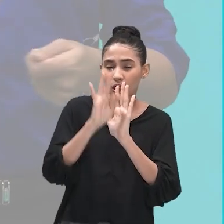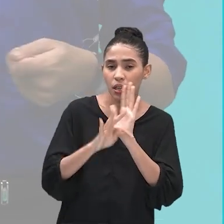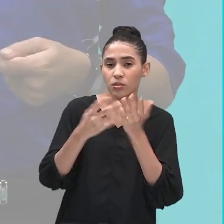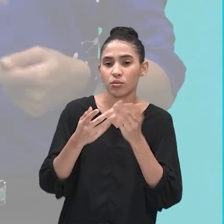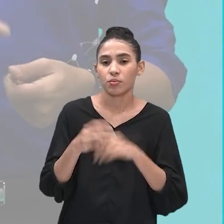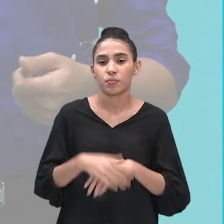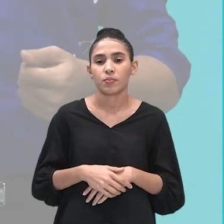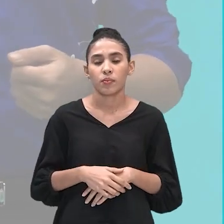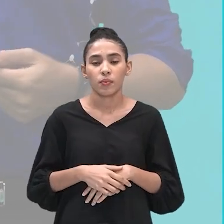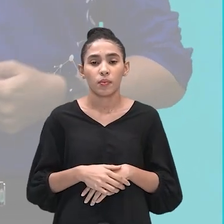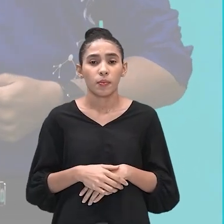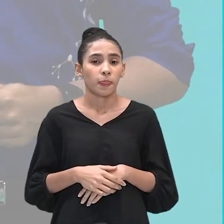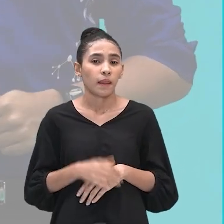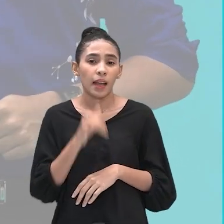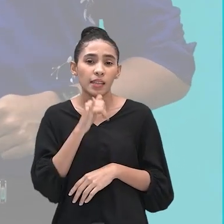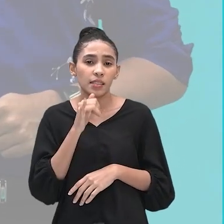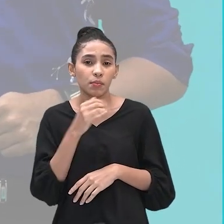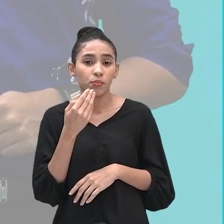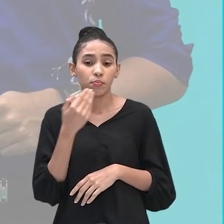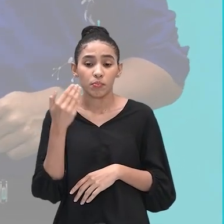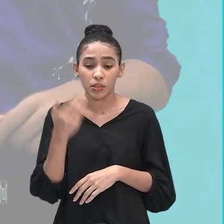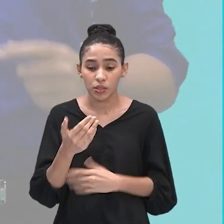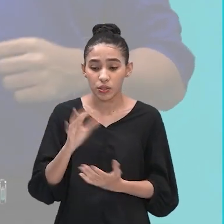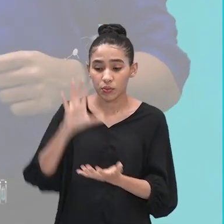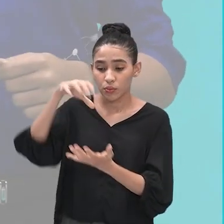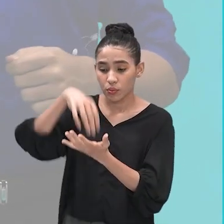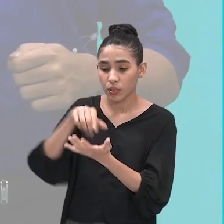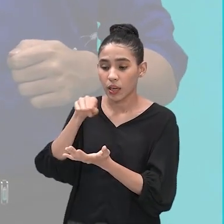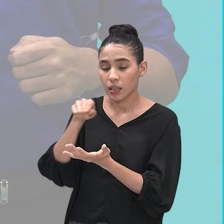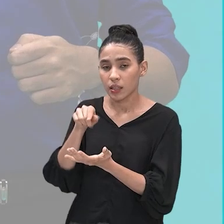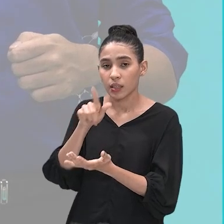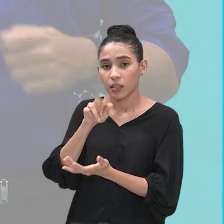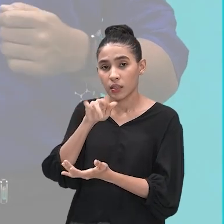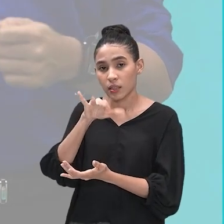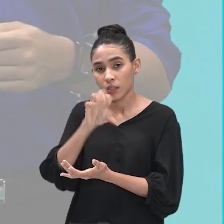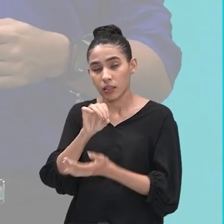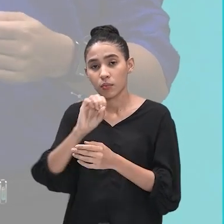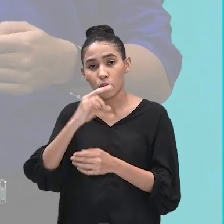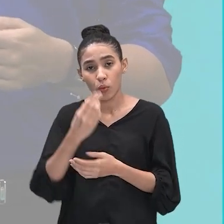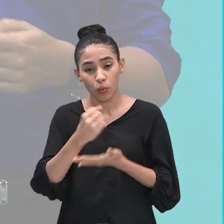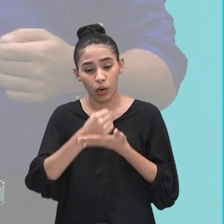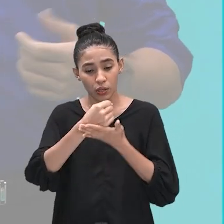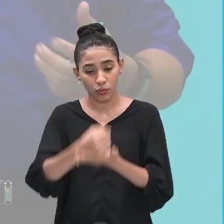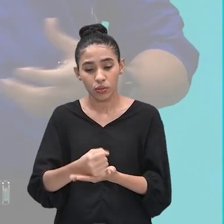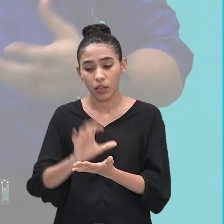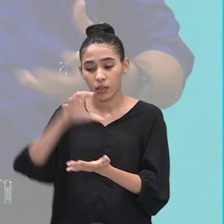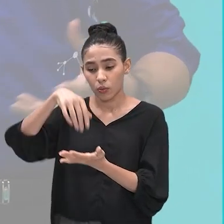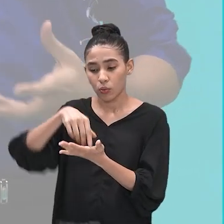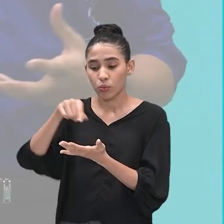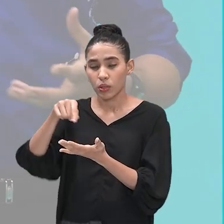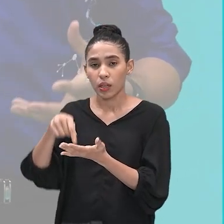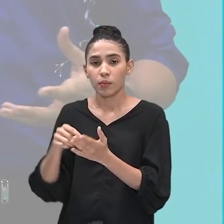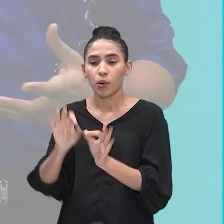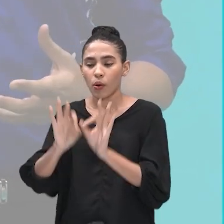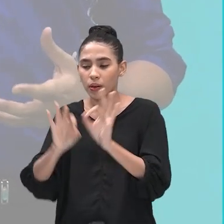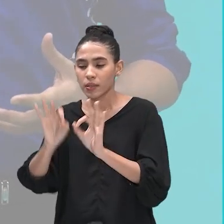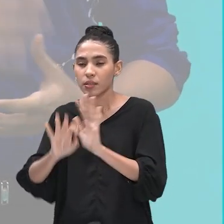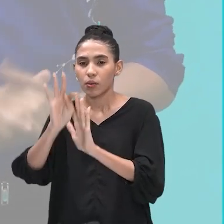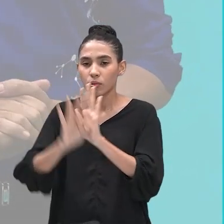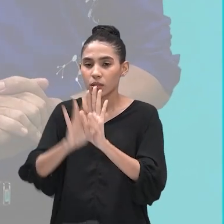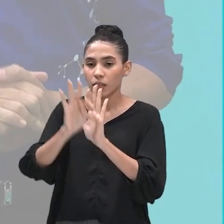escrever de repente ali a sua solicitação para o Grêmio Estudantil, ou então ajudar o Grêmio a redigir o seu texto ali